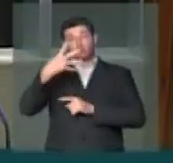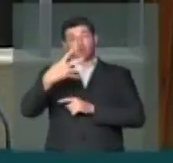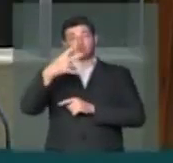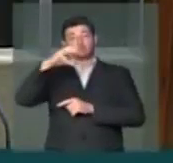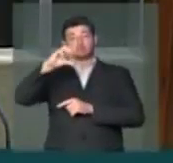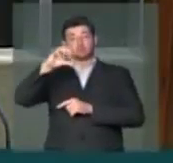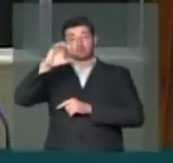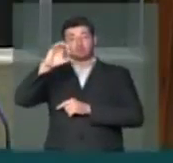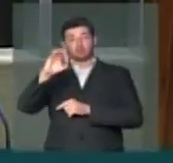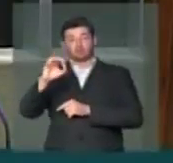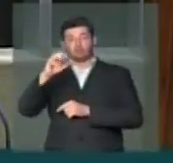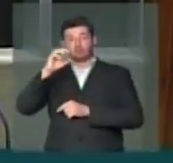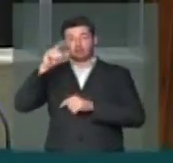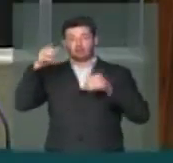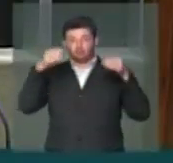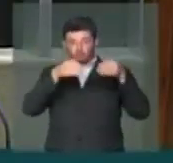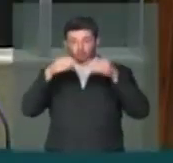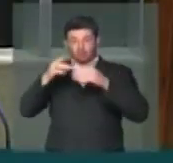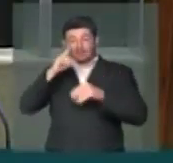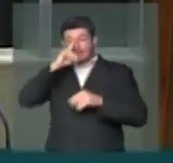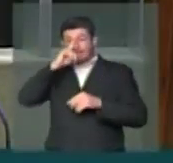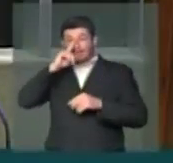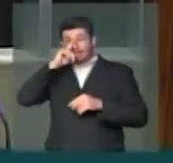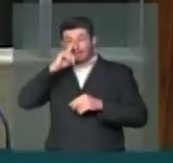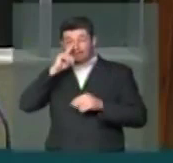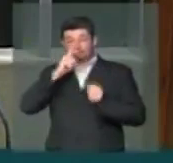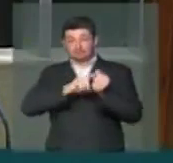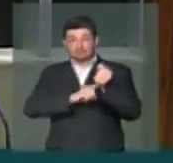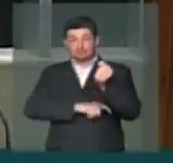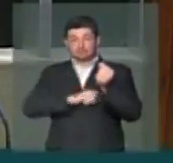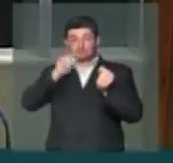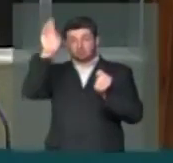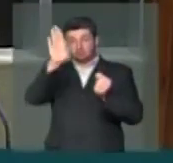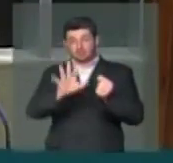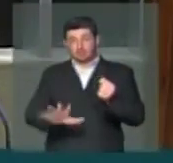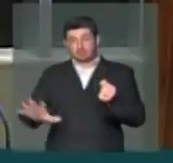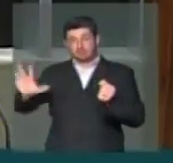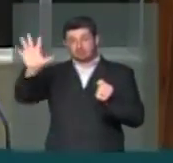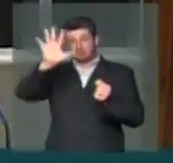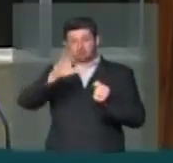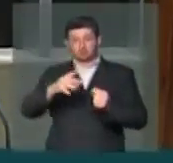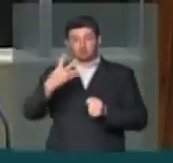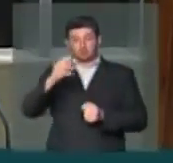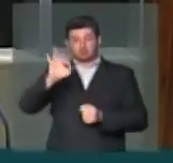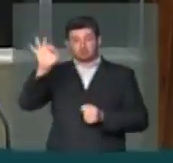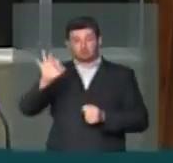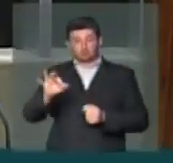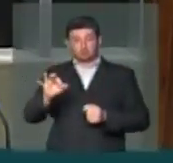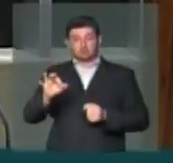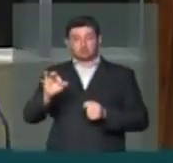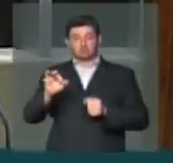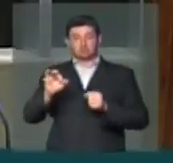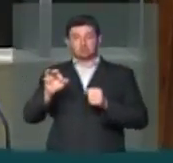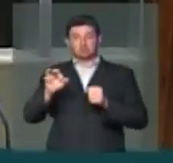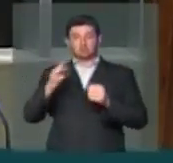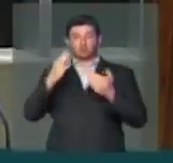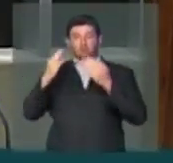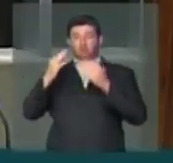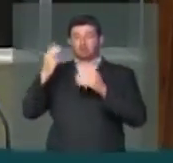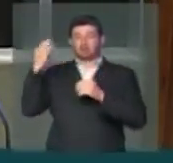490 focos de graves tensões em todo o país, um crescimento de 40% em relação aos dois últimos